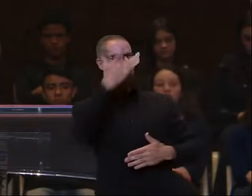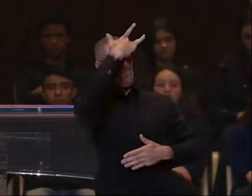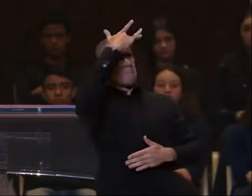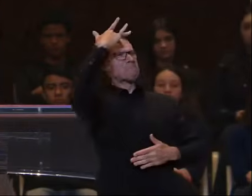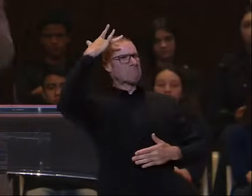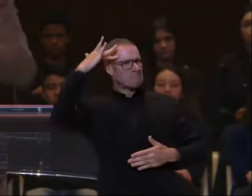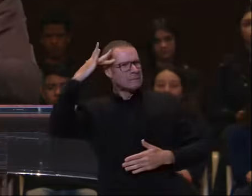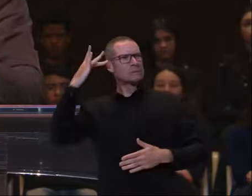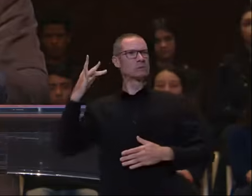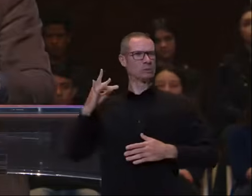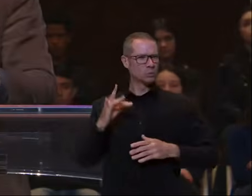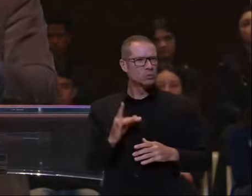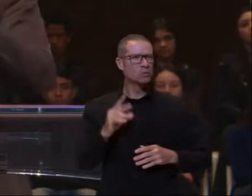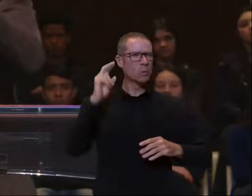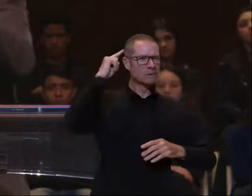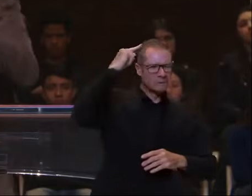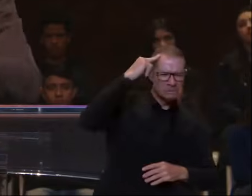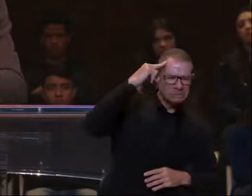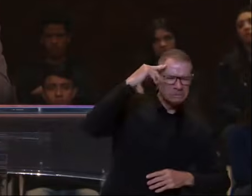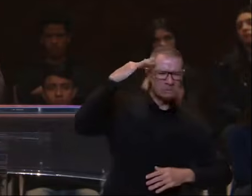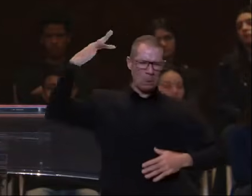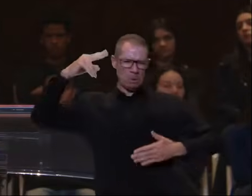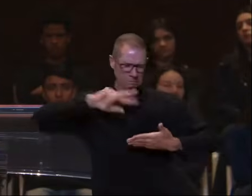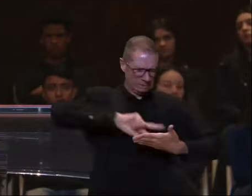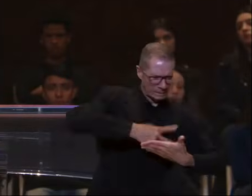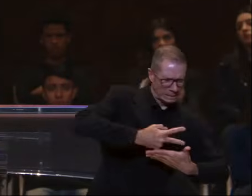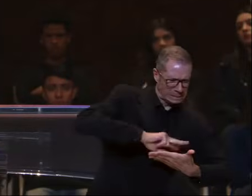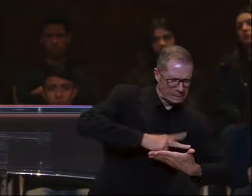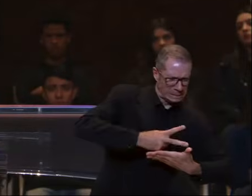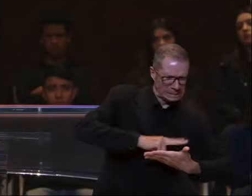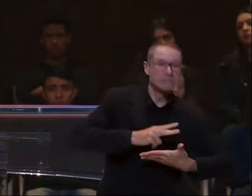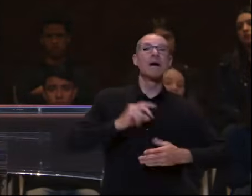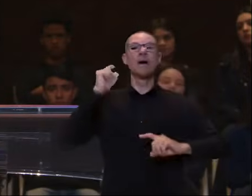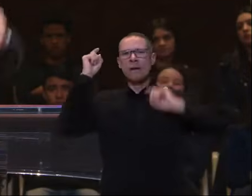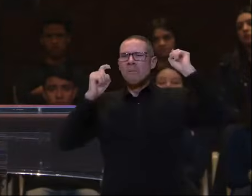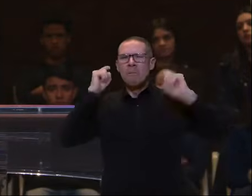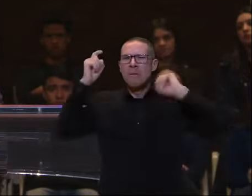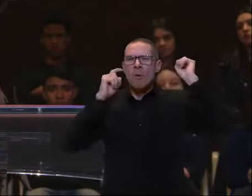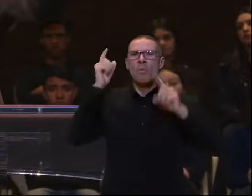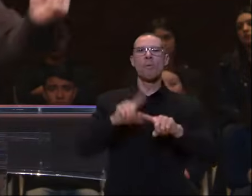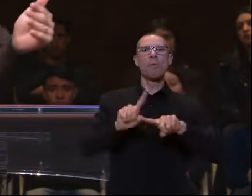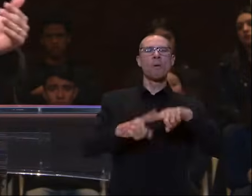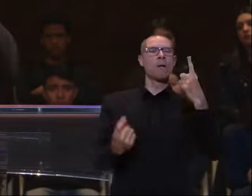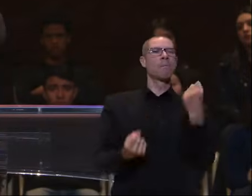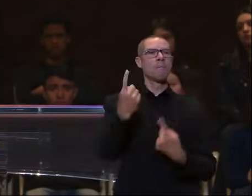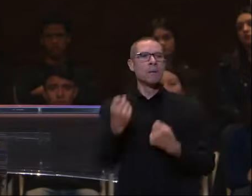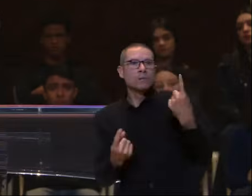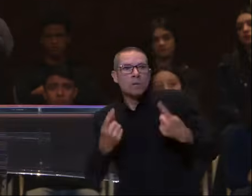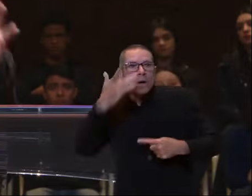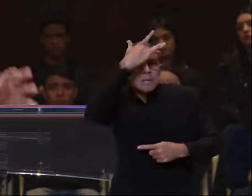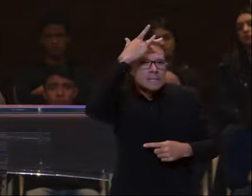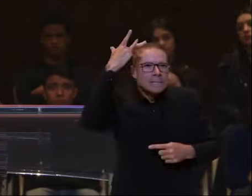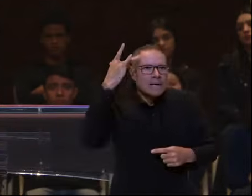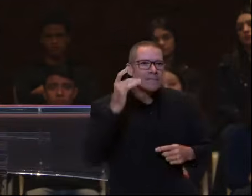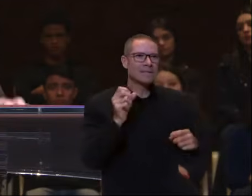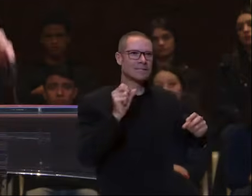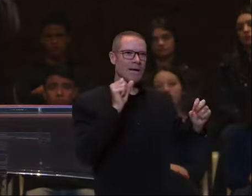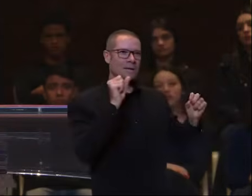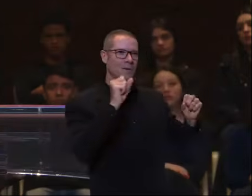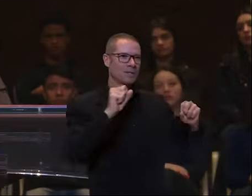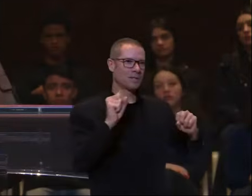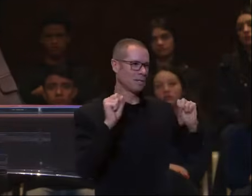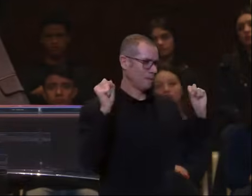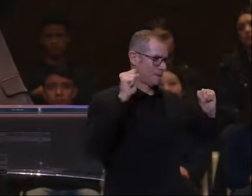são atormentadas em sonhos, pessoas se preocupam porque alguém fez um trabalho, aconteceu alguma coisa,